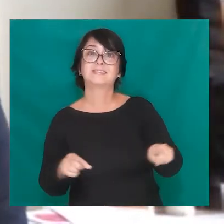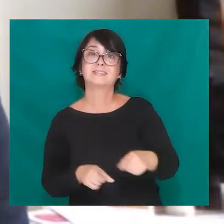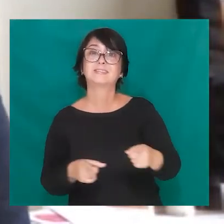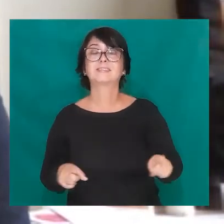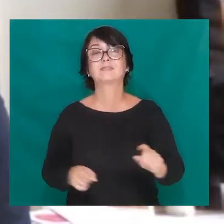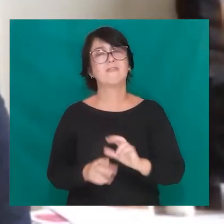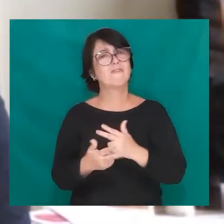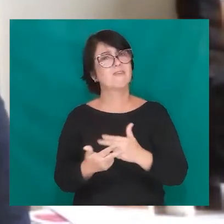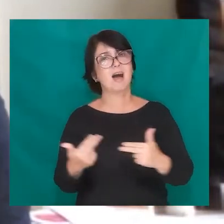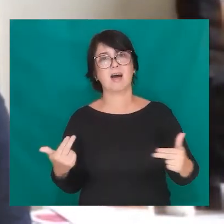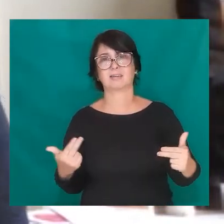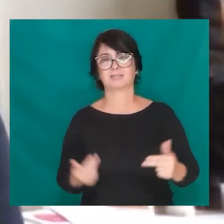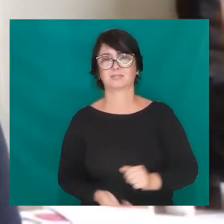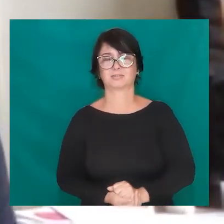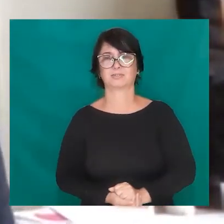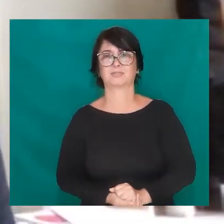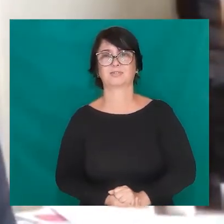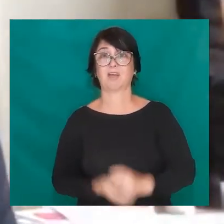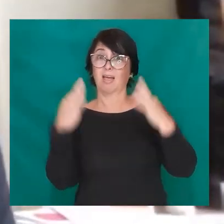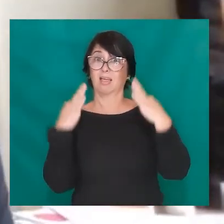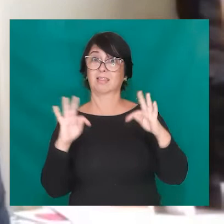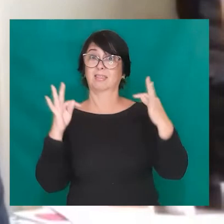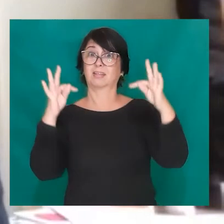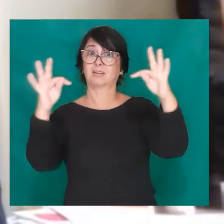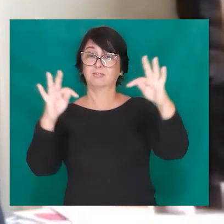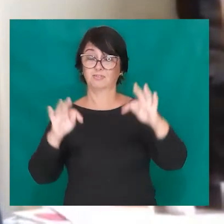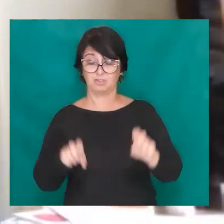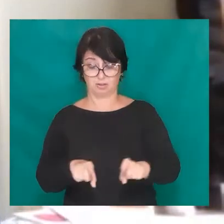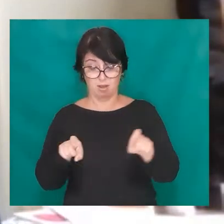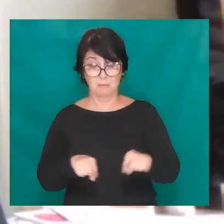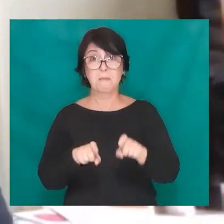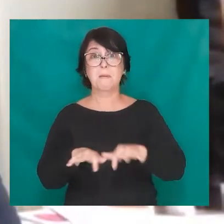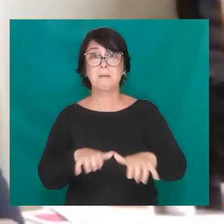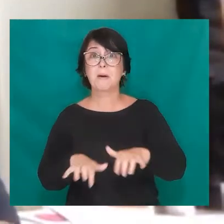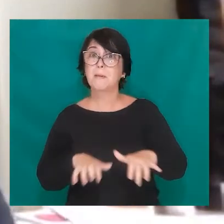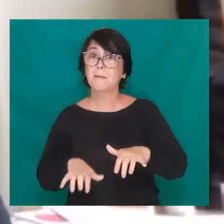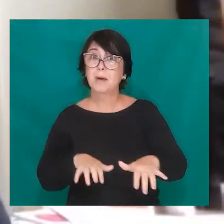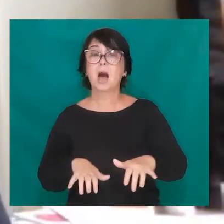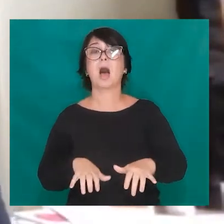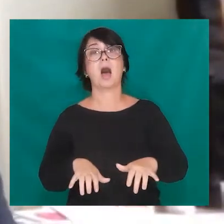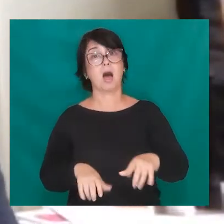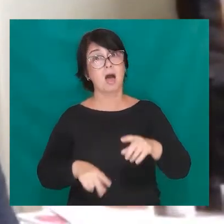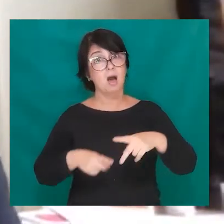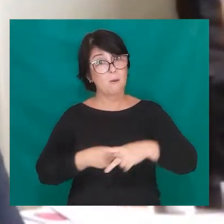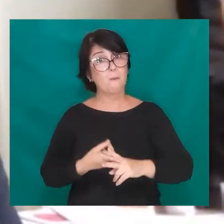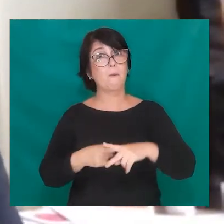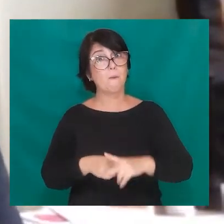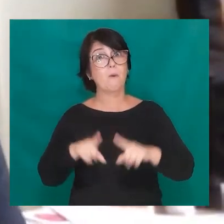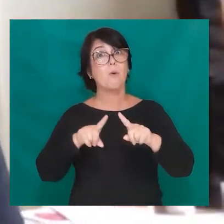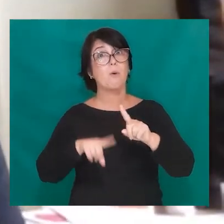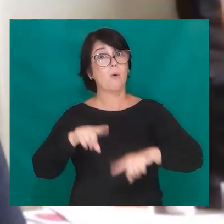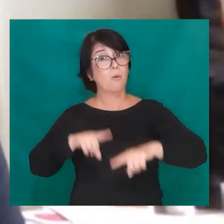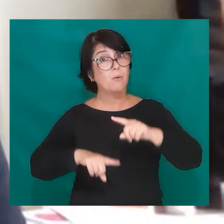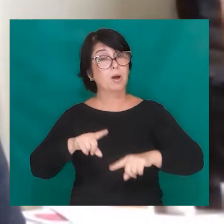erudita, e tecnologia digital, musical, aprender a usar esses equipamentos. A gente não